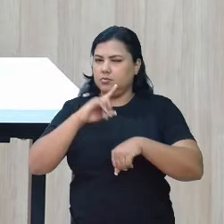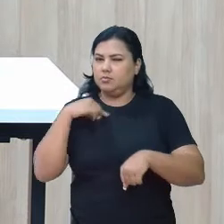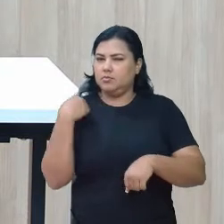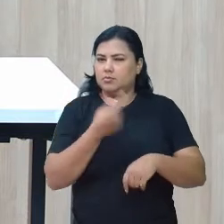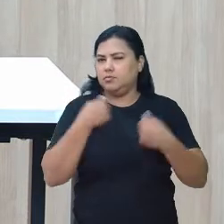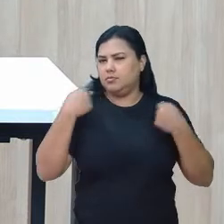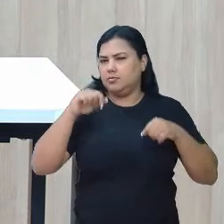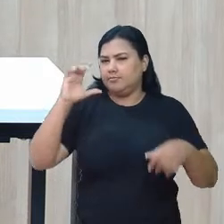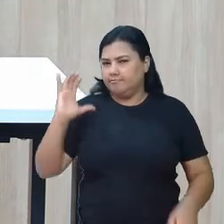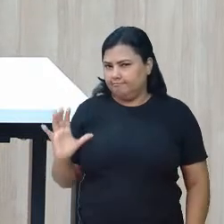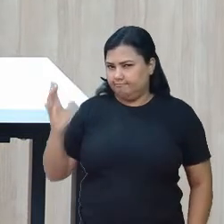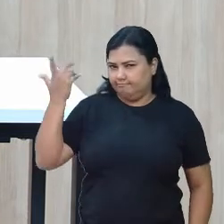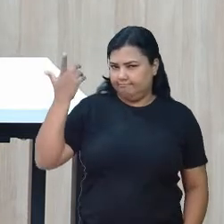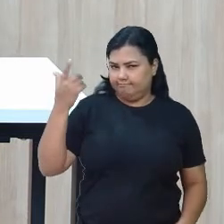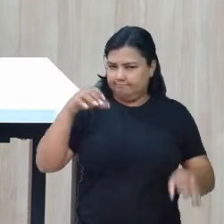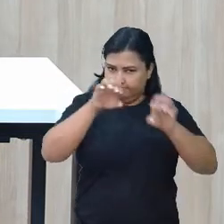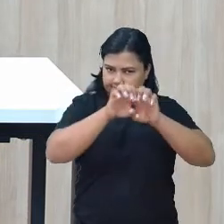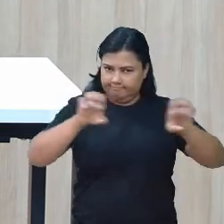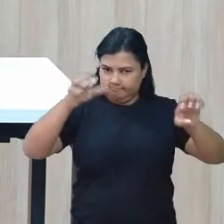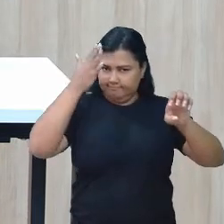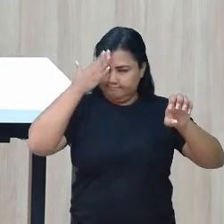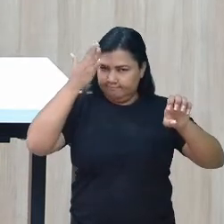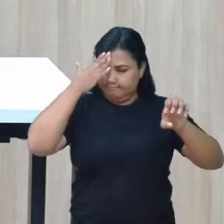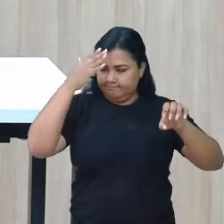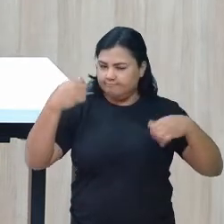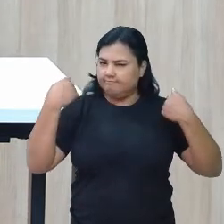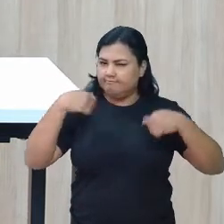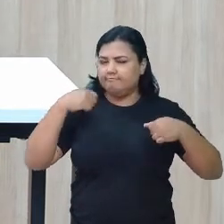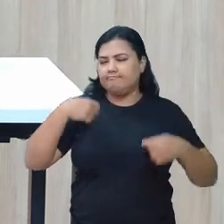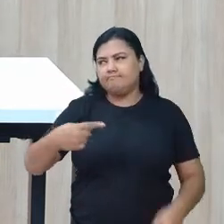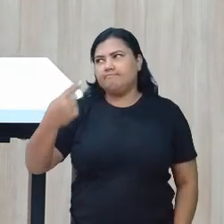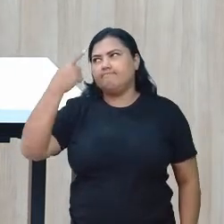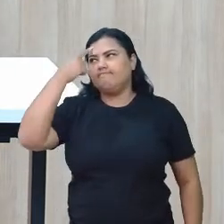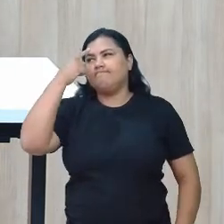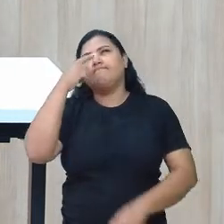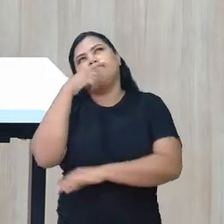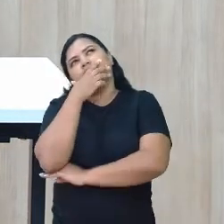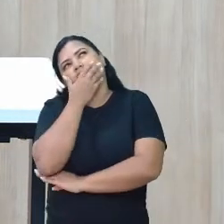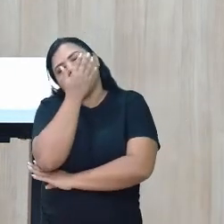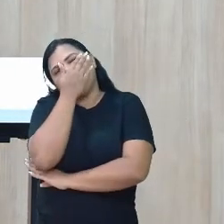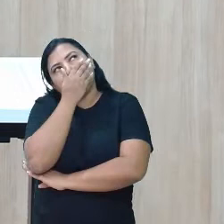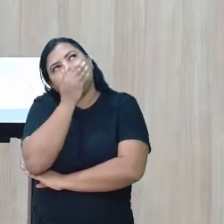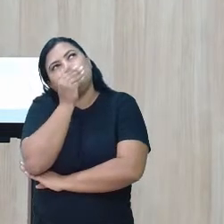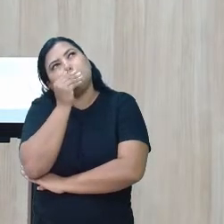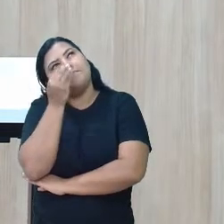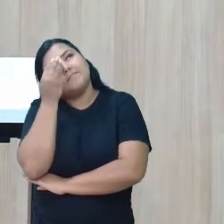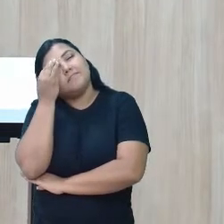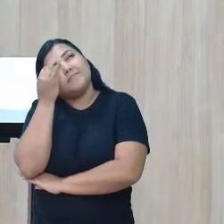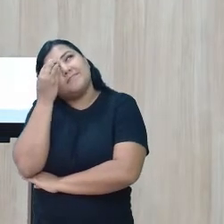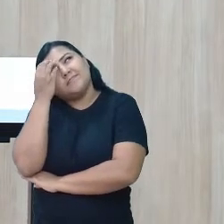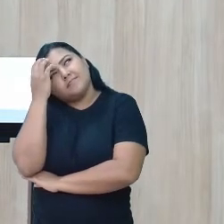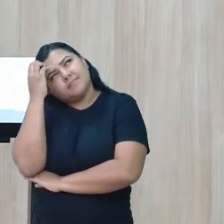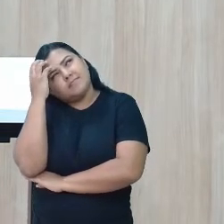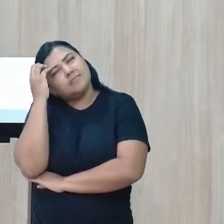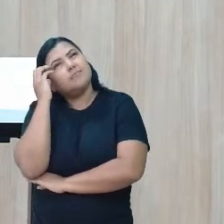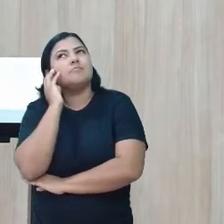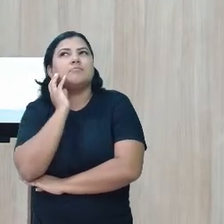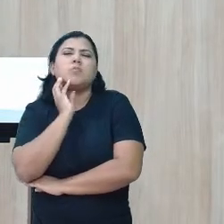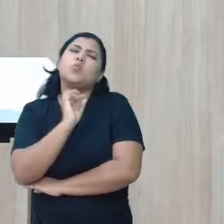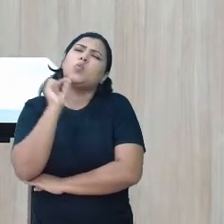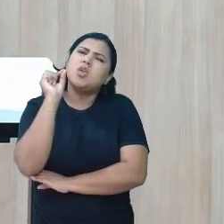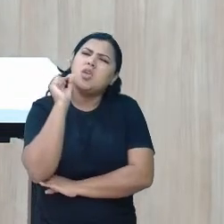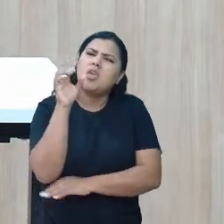resolver uma equação, entender uma equação, a gente para e pensa, eita, o que é uma equação? É um